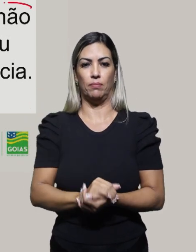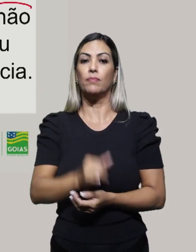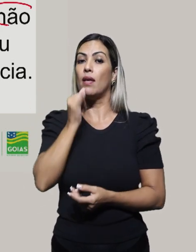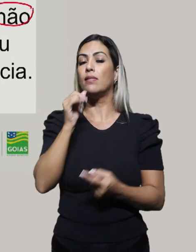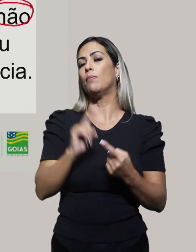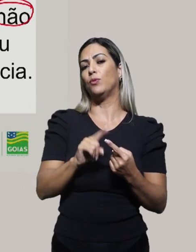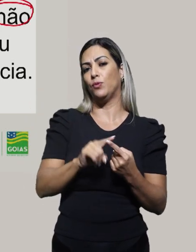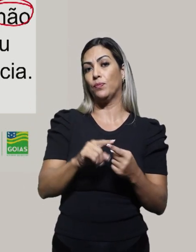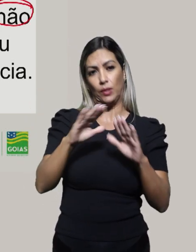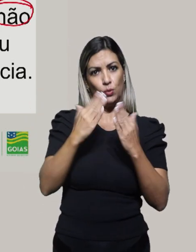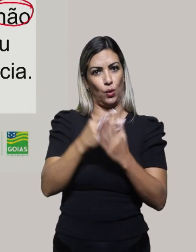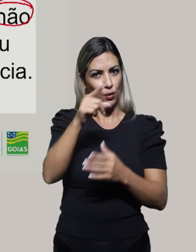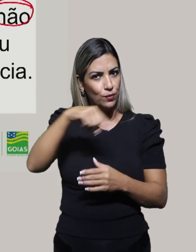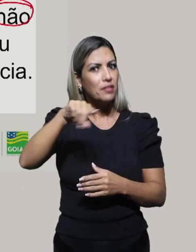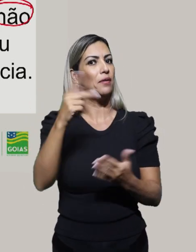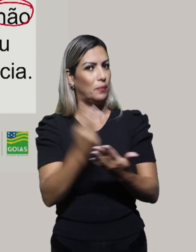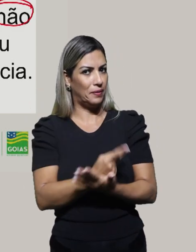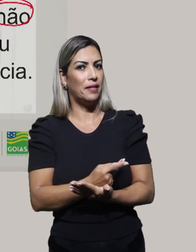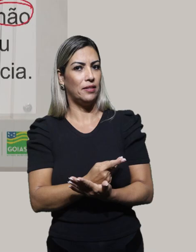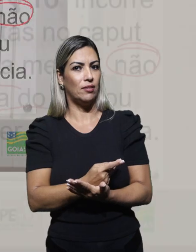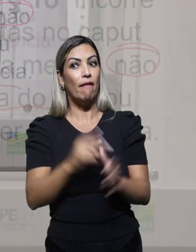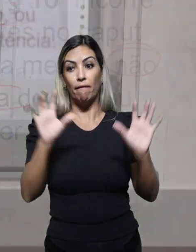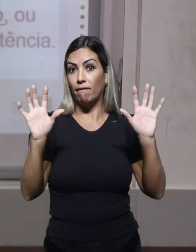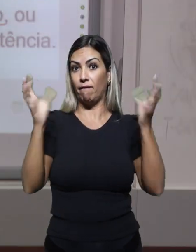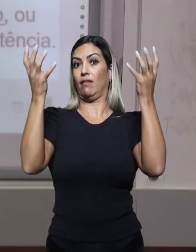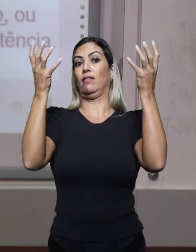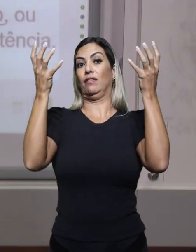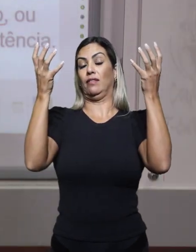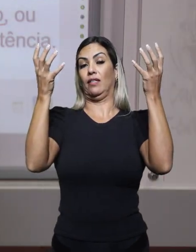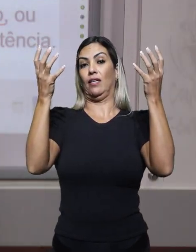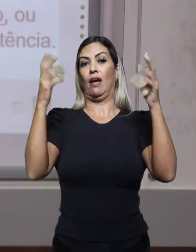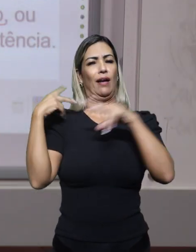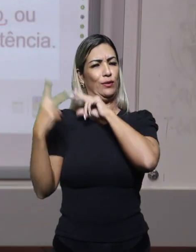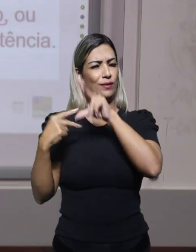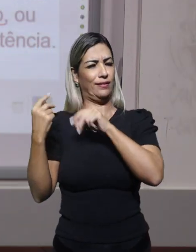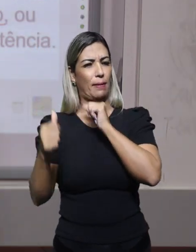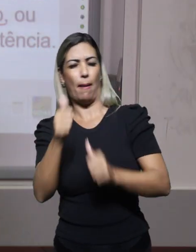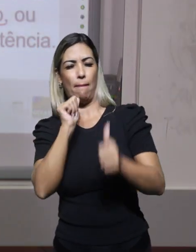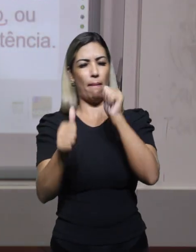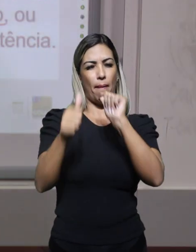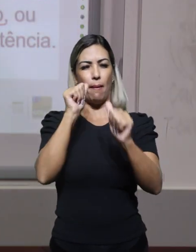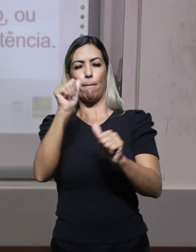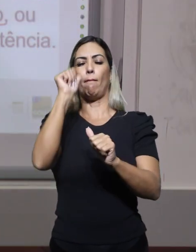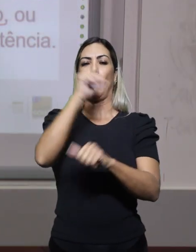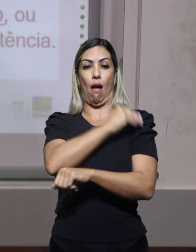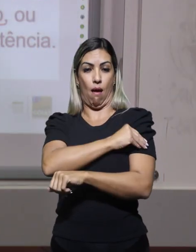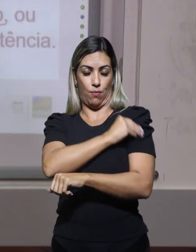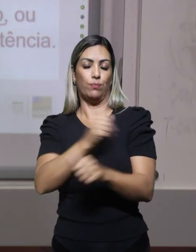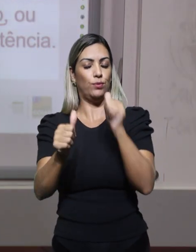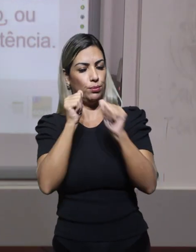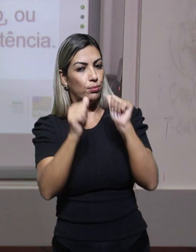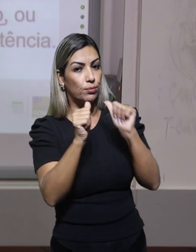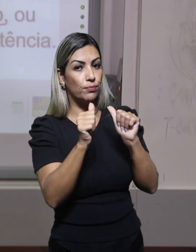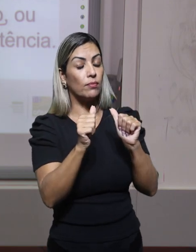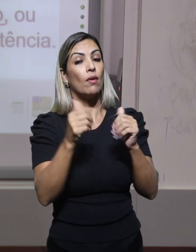Exemplos mais comuns nas escolas de vocês. Festinhas onde os adolescentes beberam.